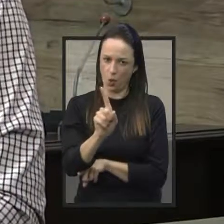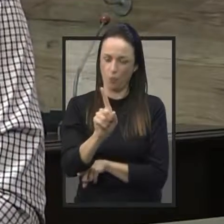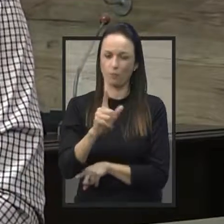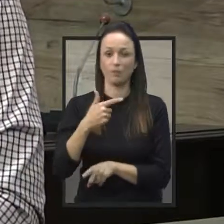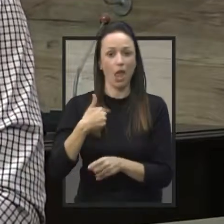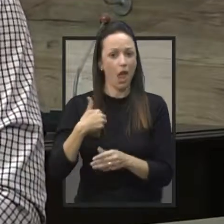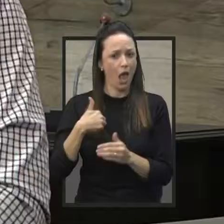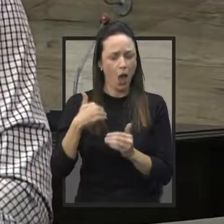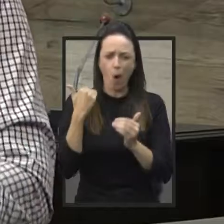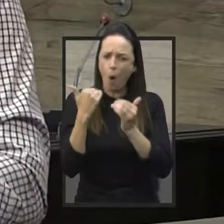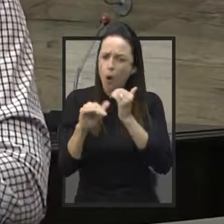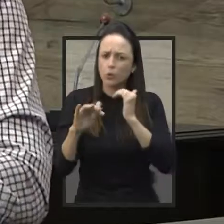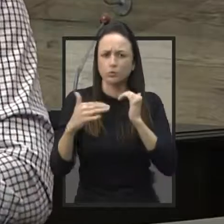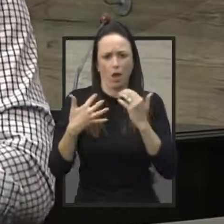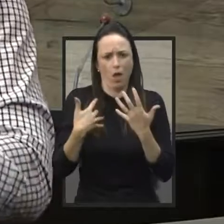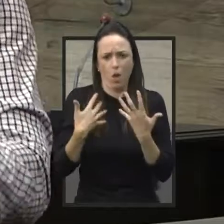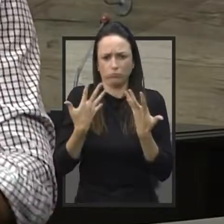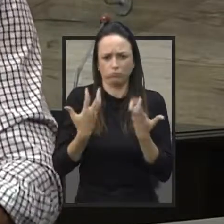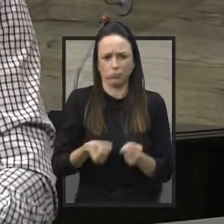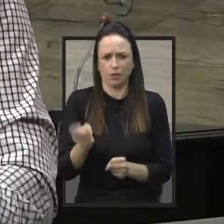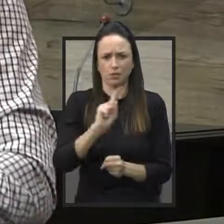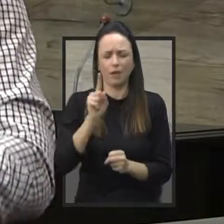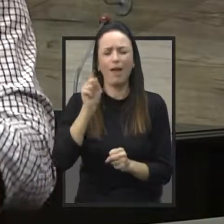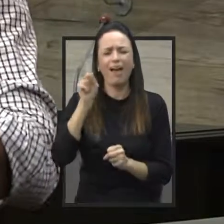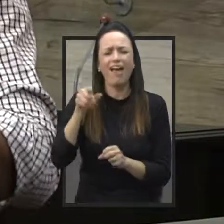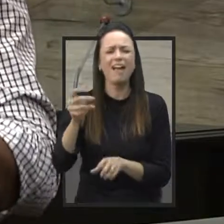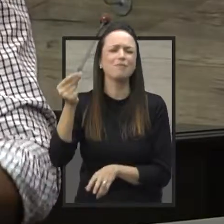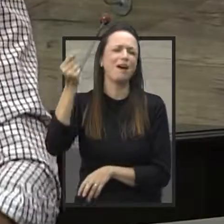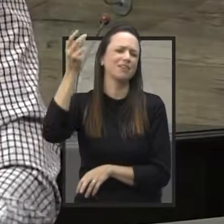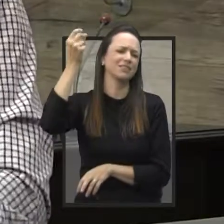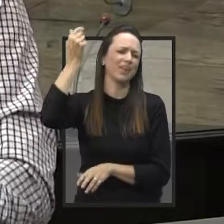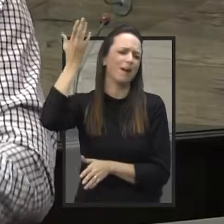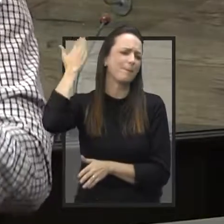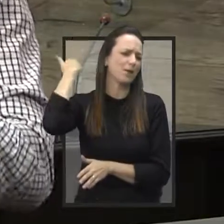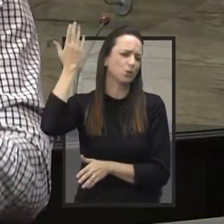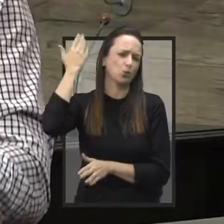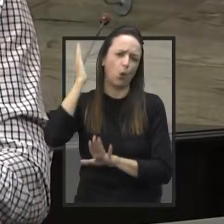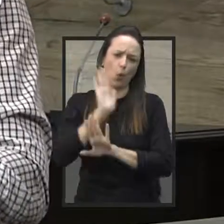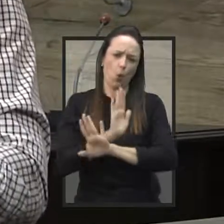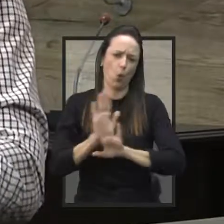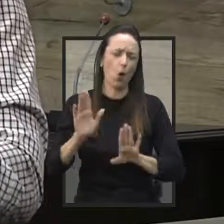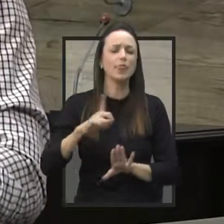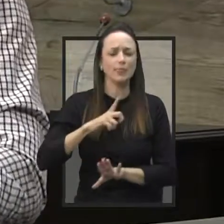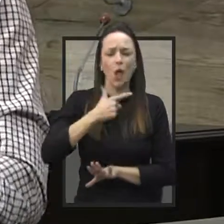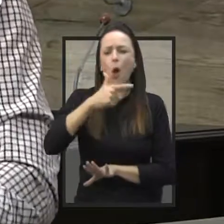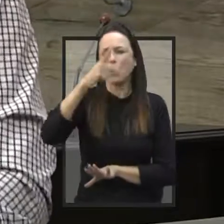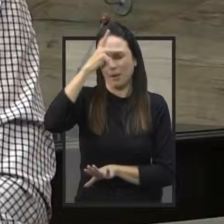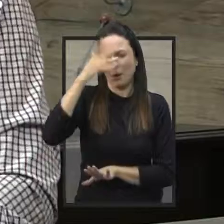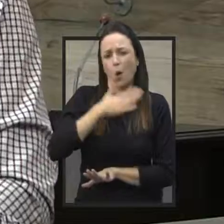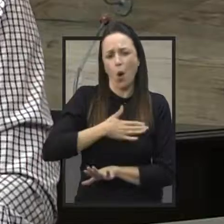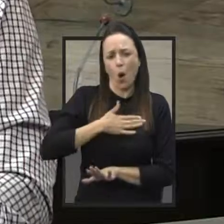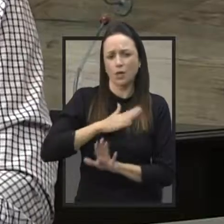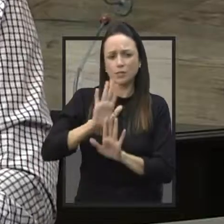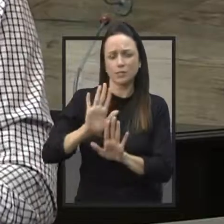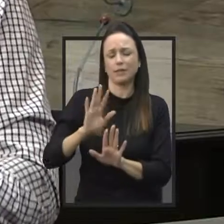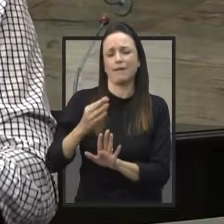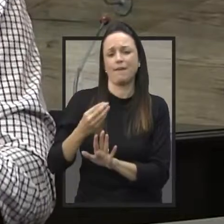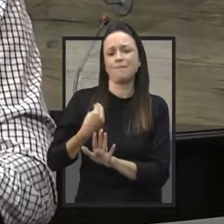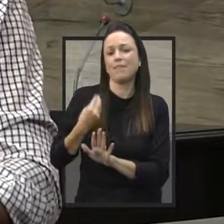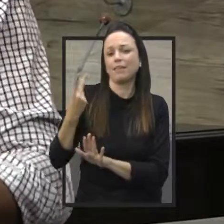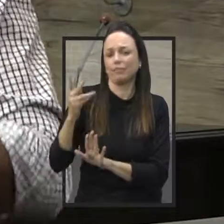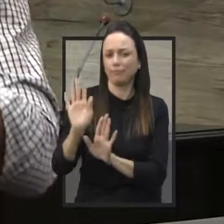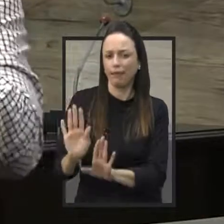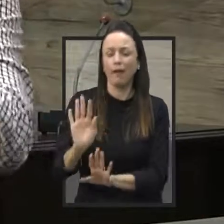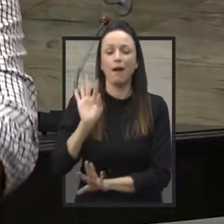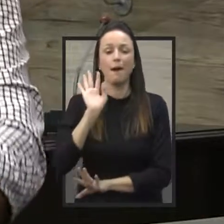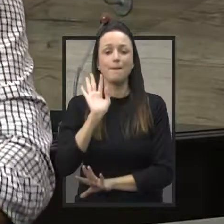contrário ao rodeio. Eu acho que isso é uma coisa do passado, tem pessoas que gostam, que vivem disso, mas eu acho que não, nós estamos num